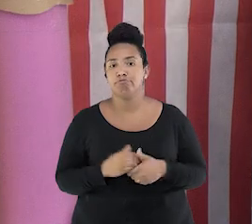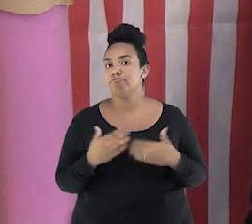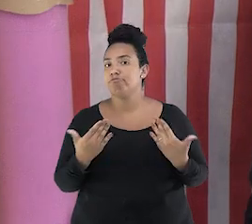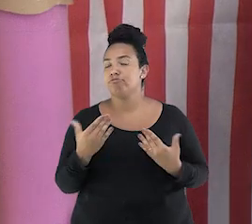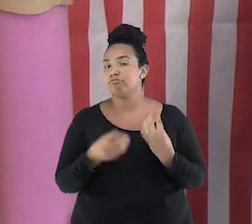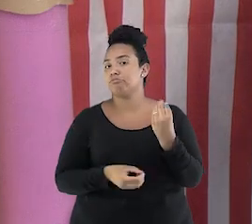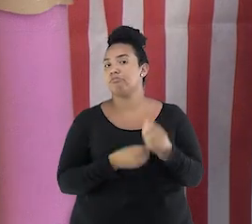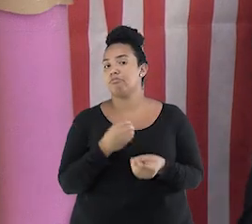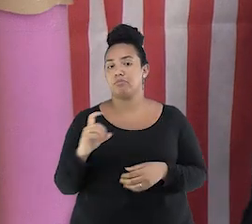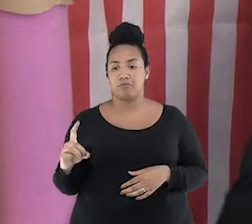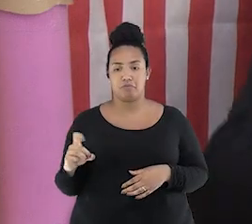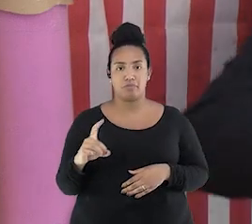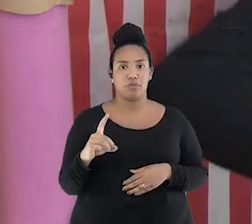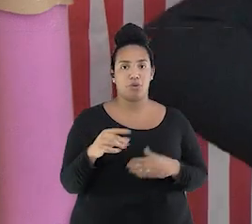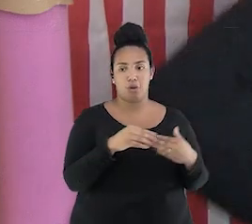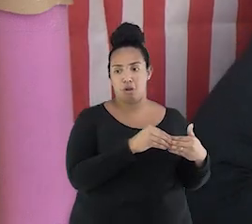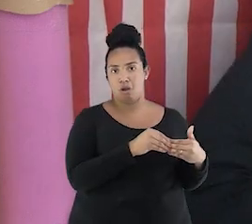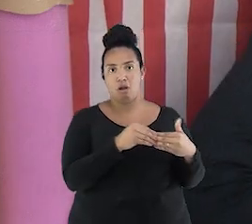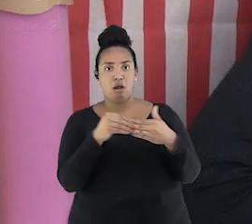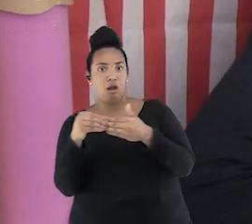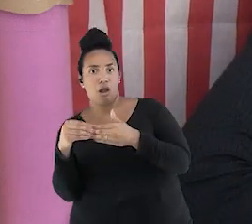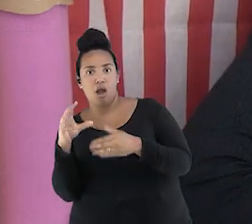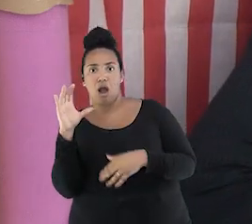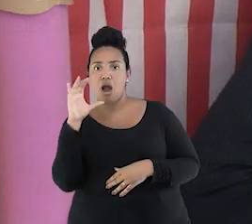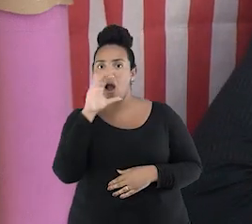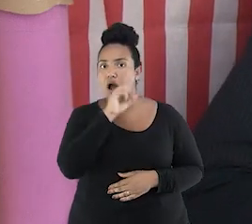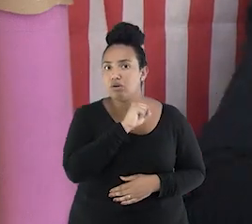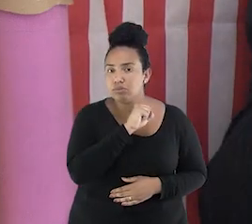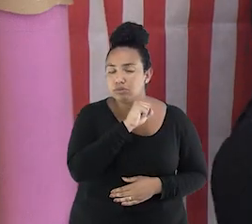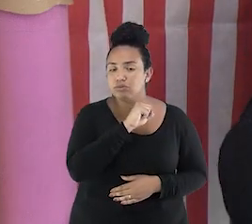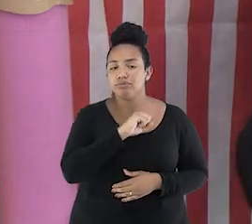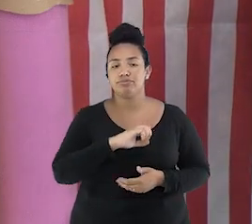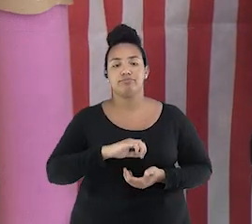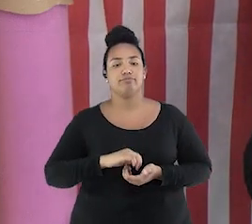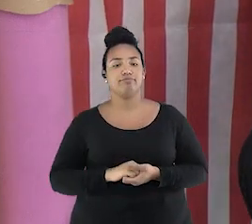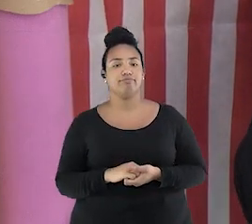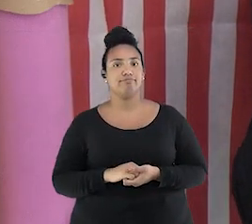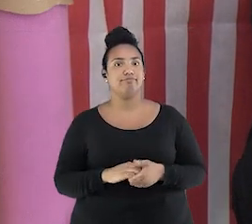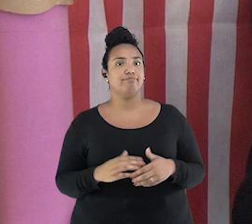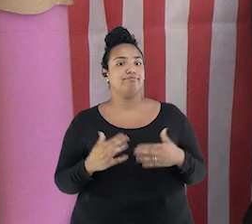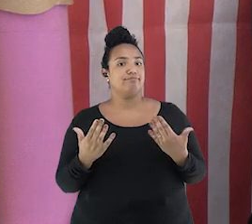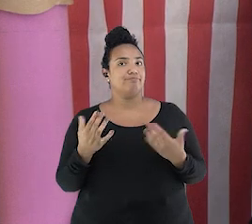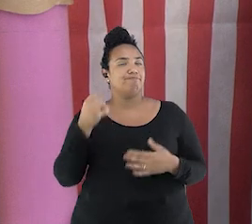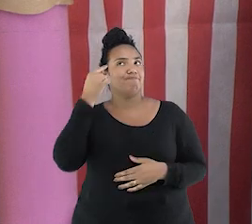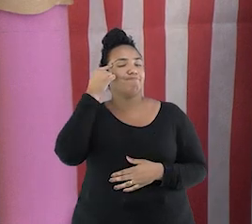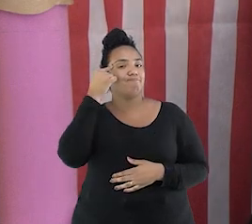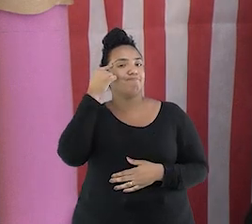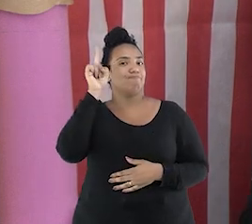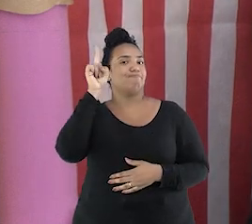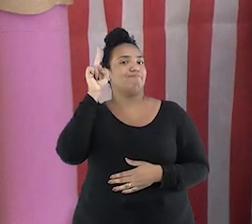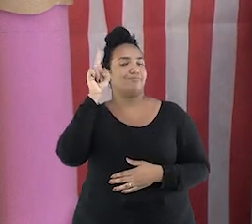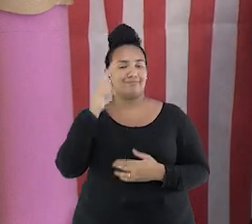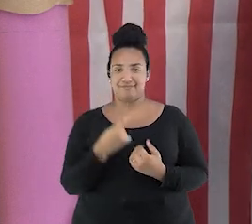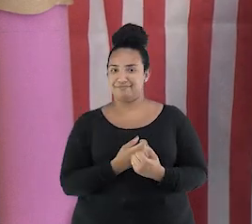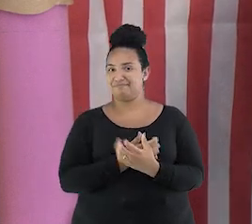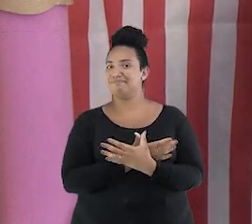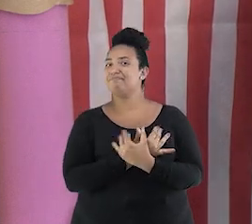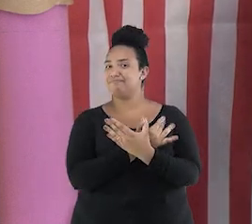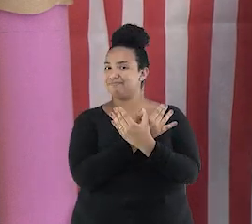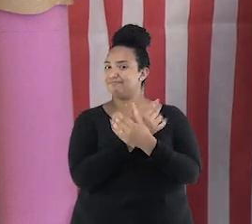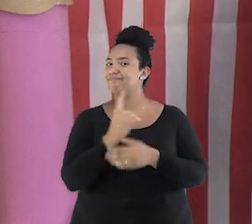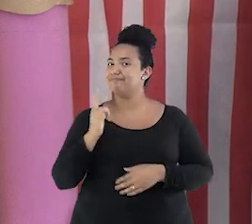trazer Lúcia o mais depressa possível? Cric! A libélula deu um